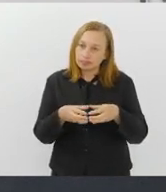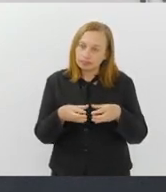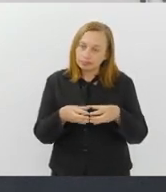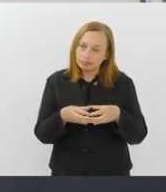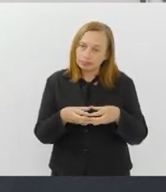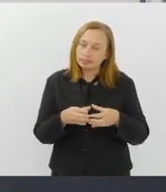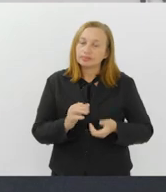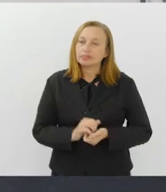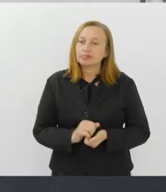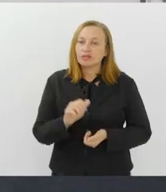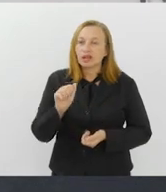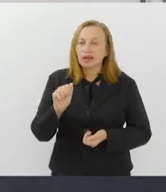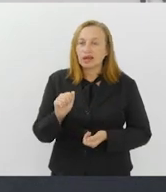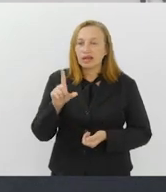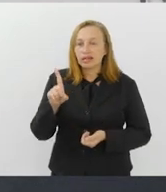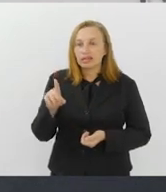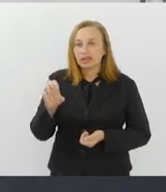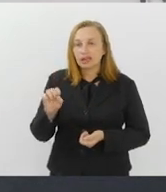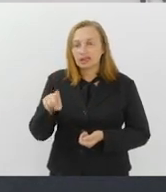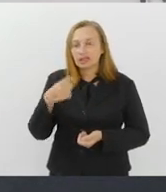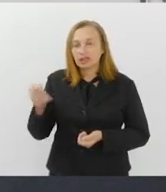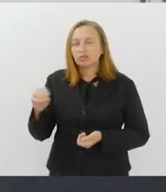adesão tem apenas